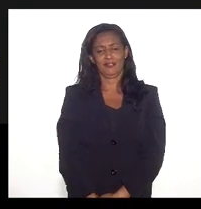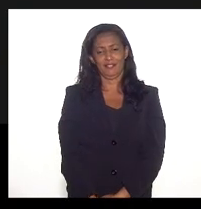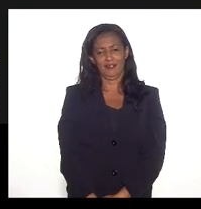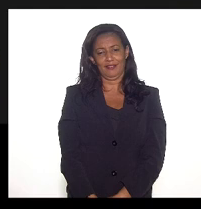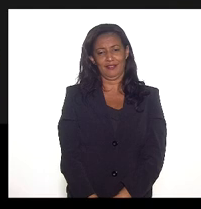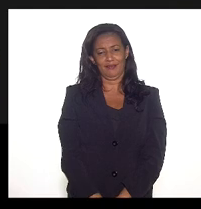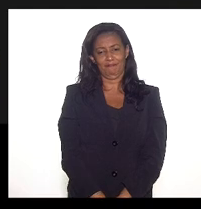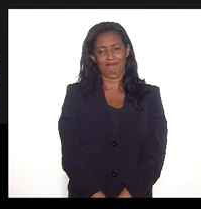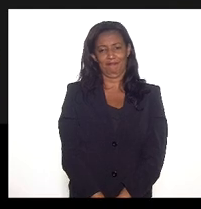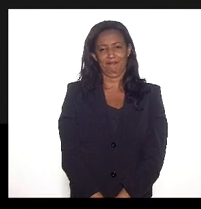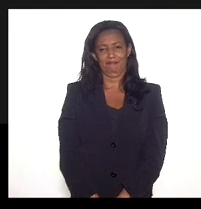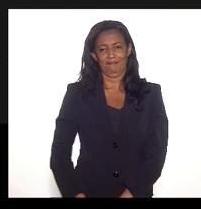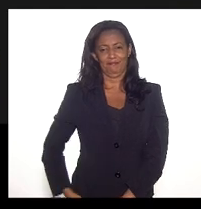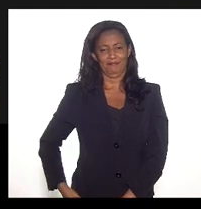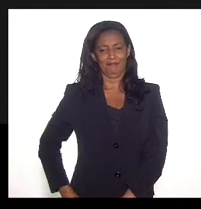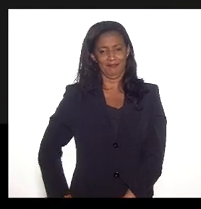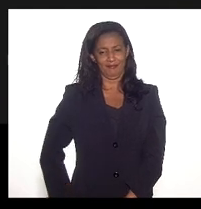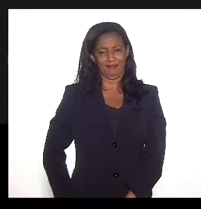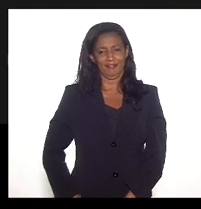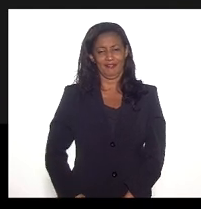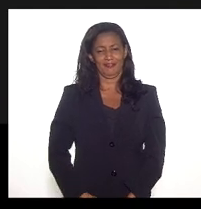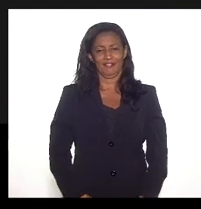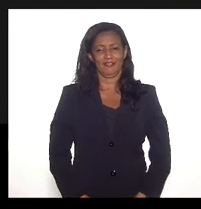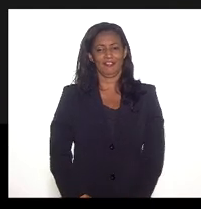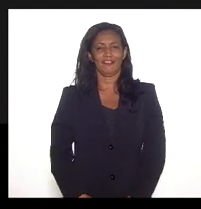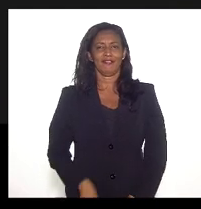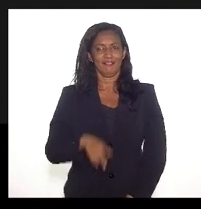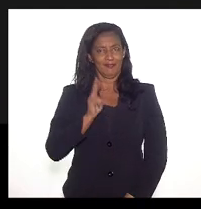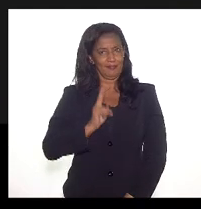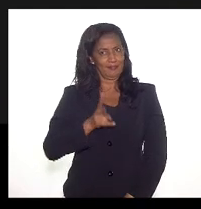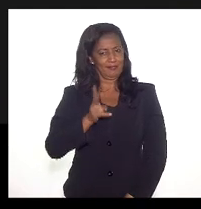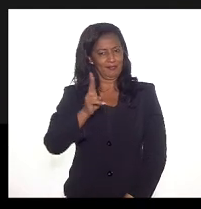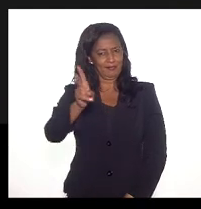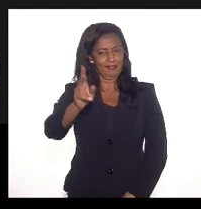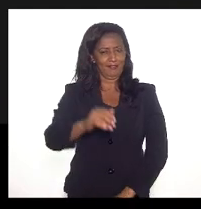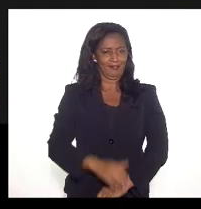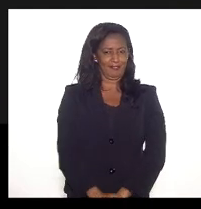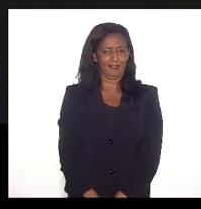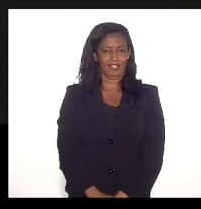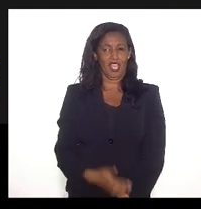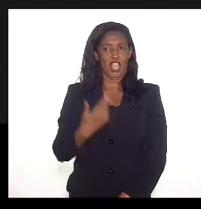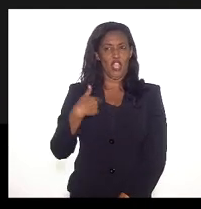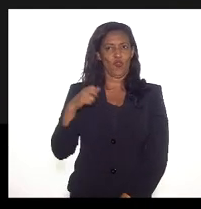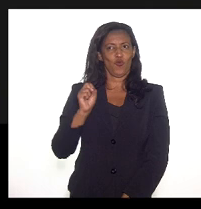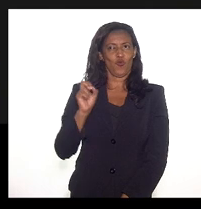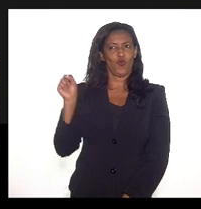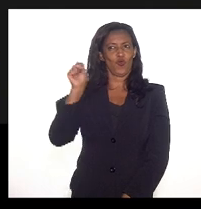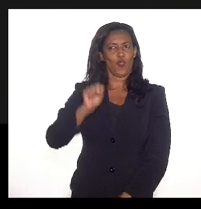Bom, vamos avançar? Não tem problema, sério. Vamos avançar. A gente ia ter o nosso decano solteiro.